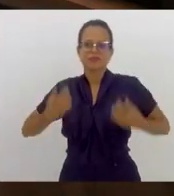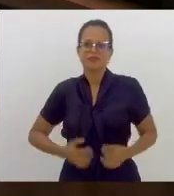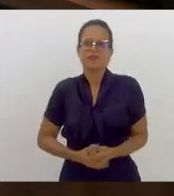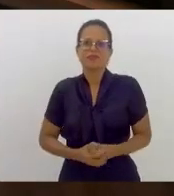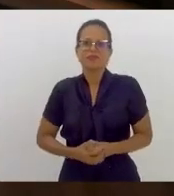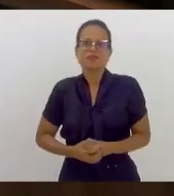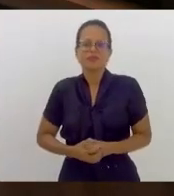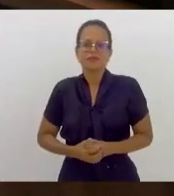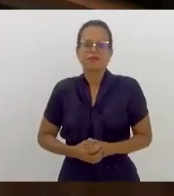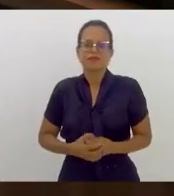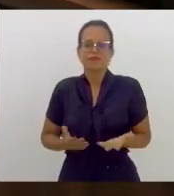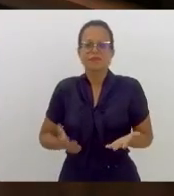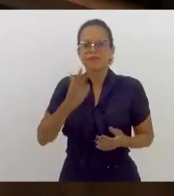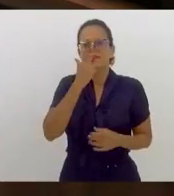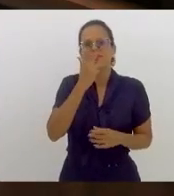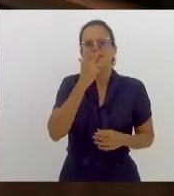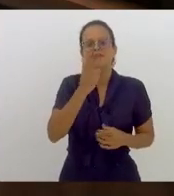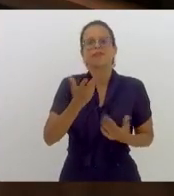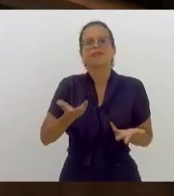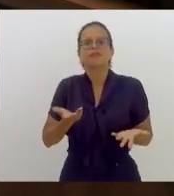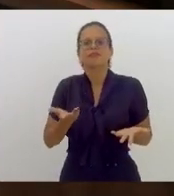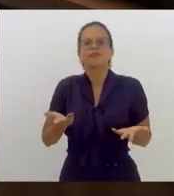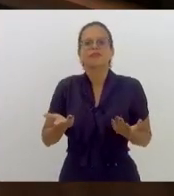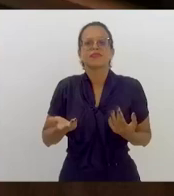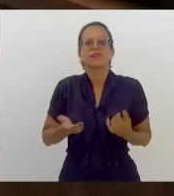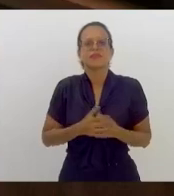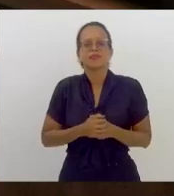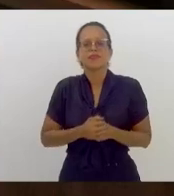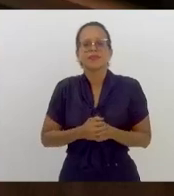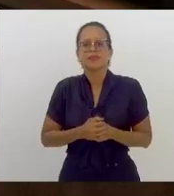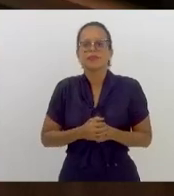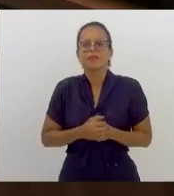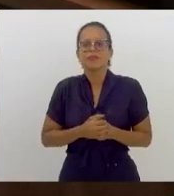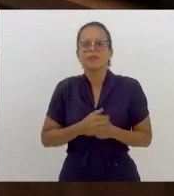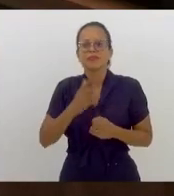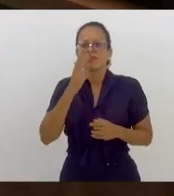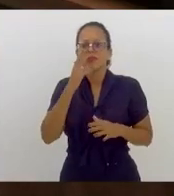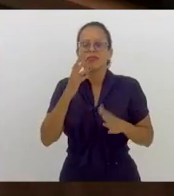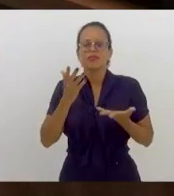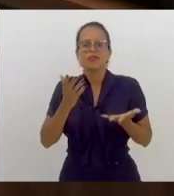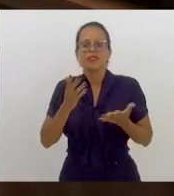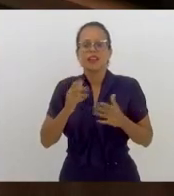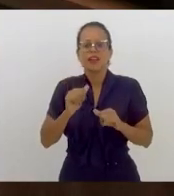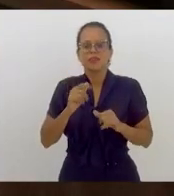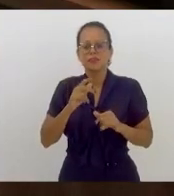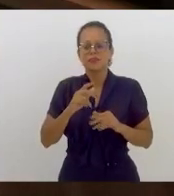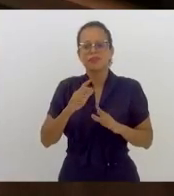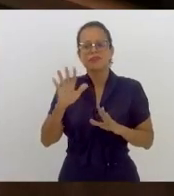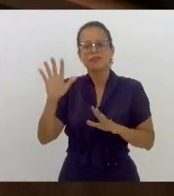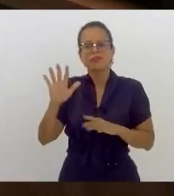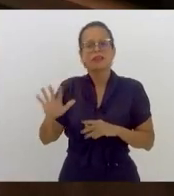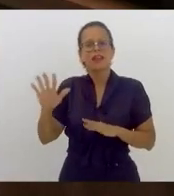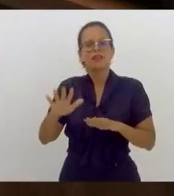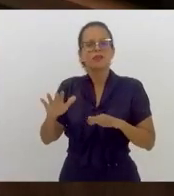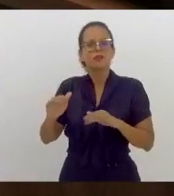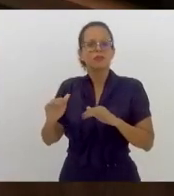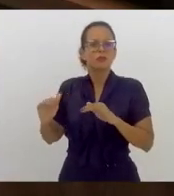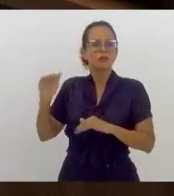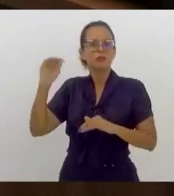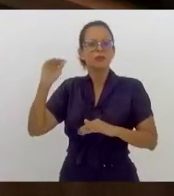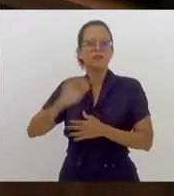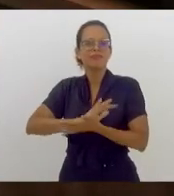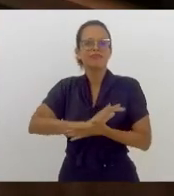E aparentemente subverte a hierarquia. Então eu nem